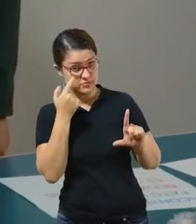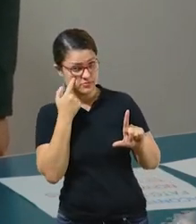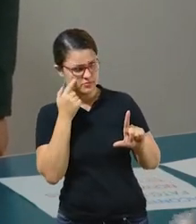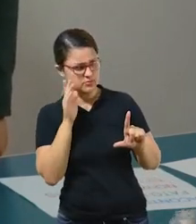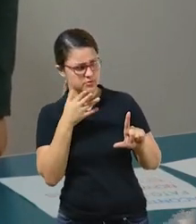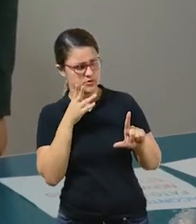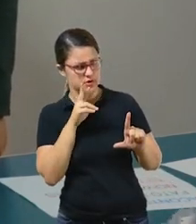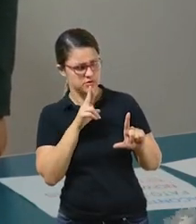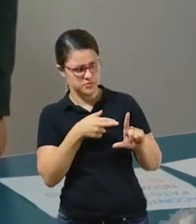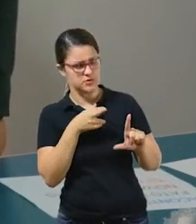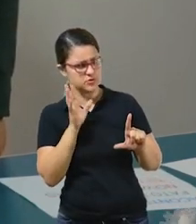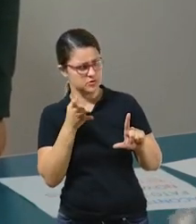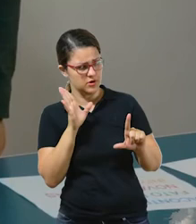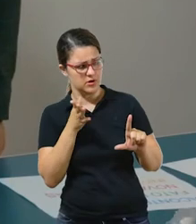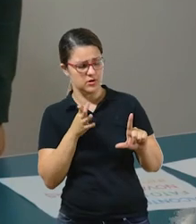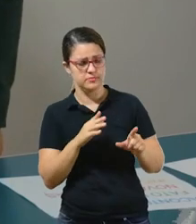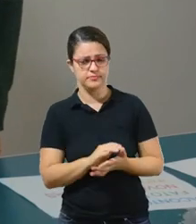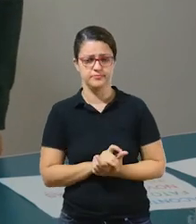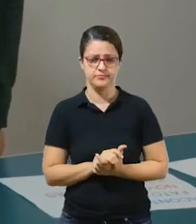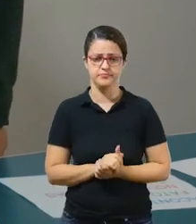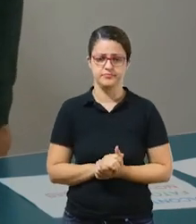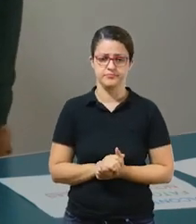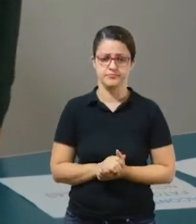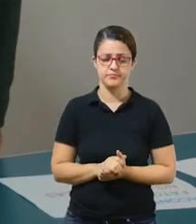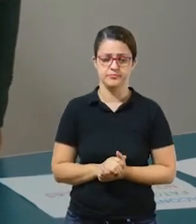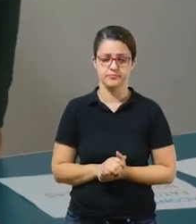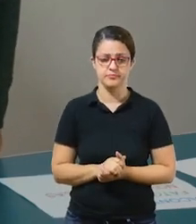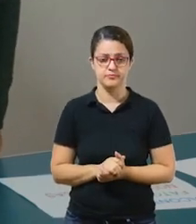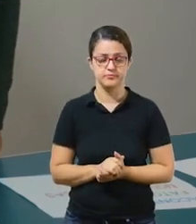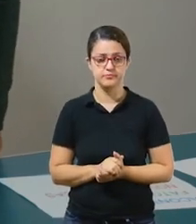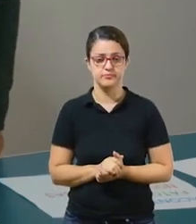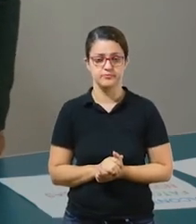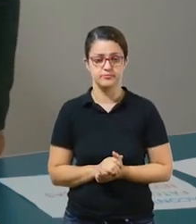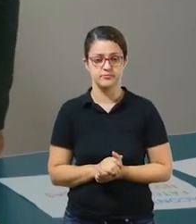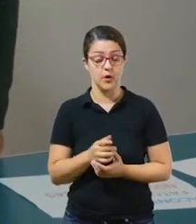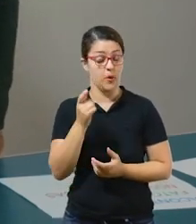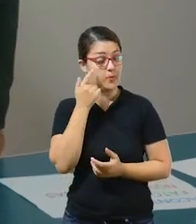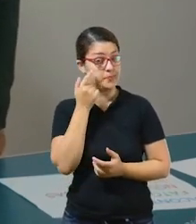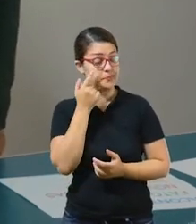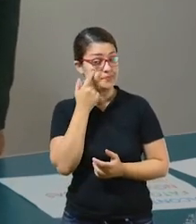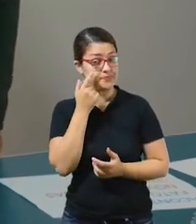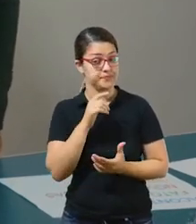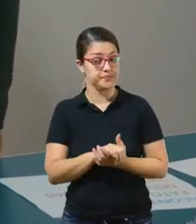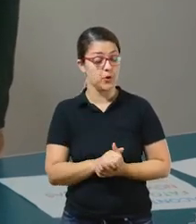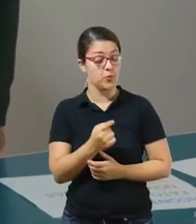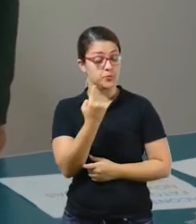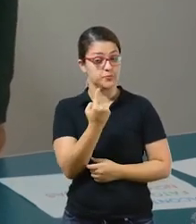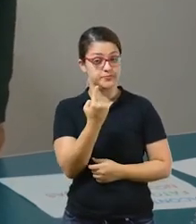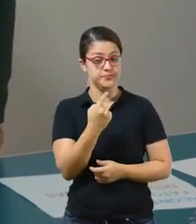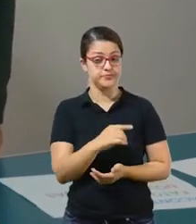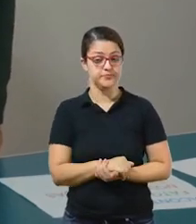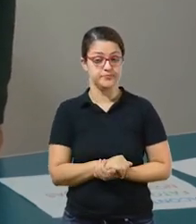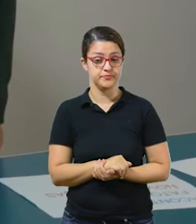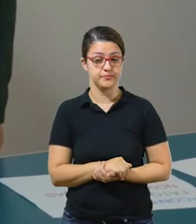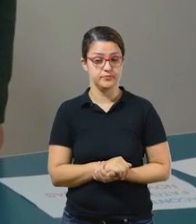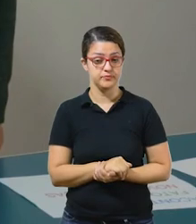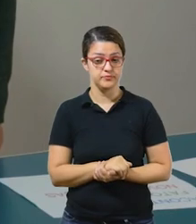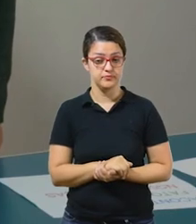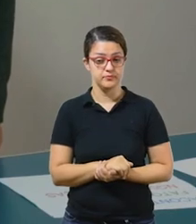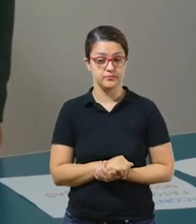fez a atividade desse jeito, né? Então você já sabe. Então, olha lá, vamos ver o número 1. Você